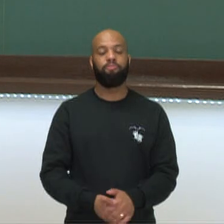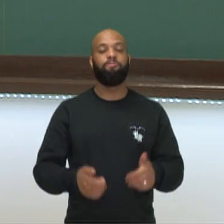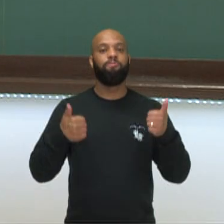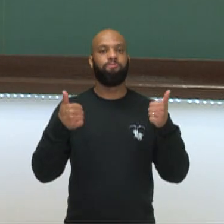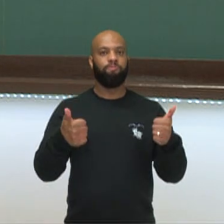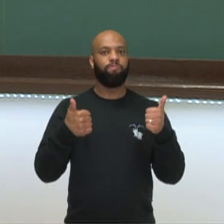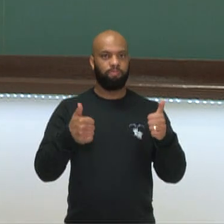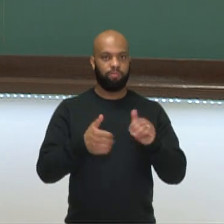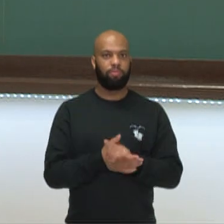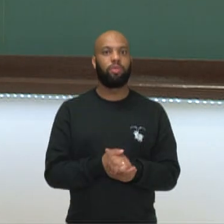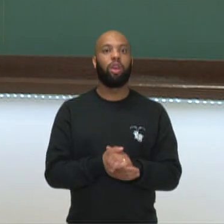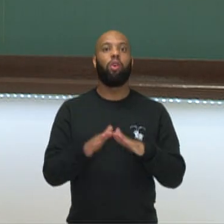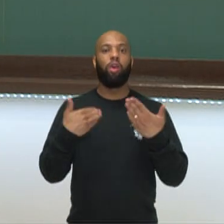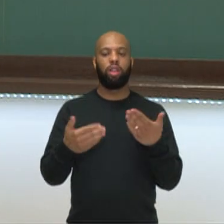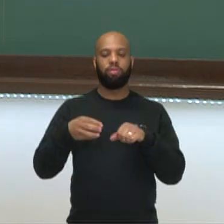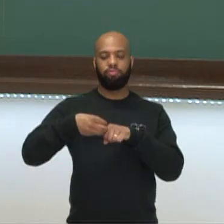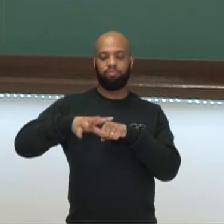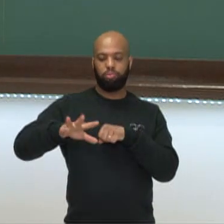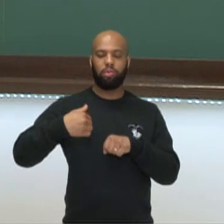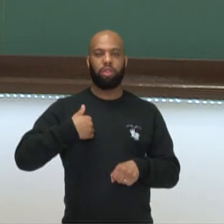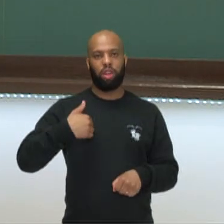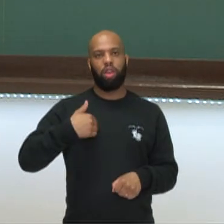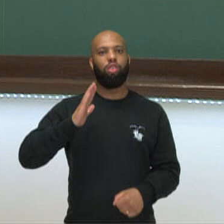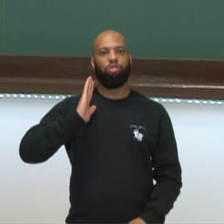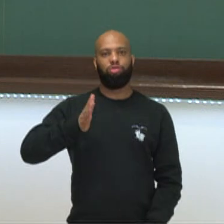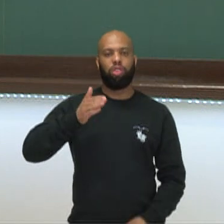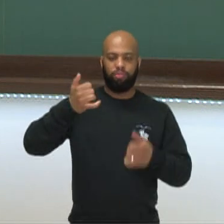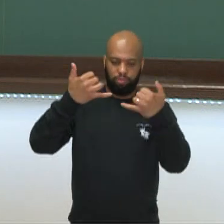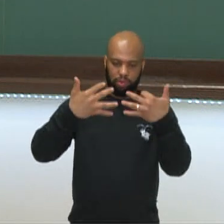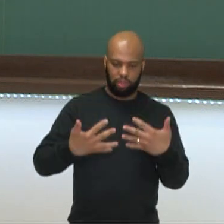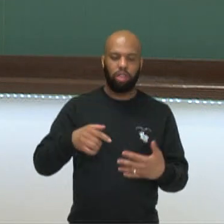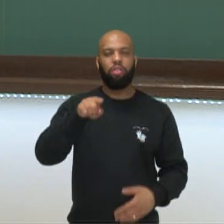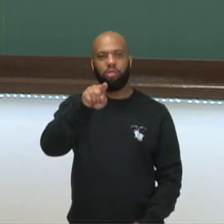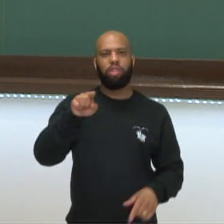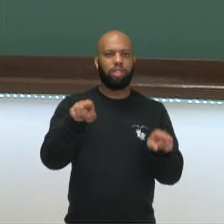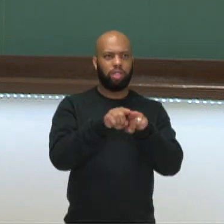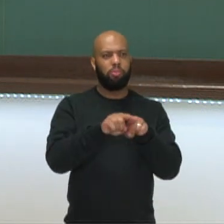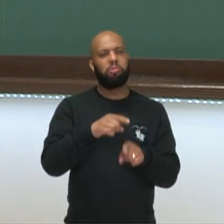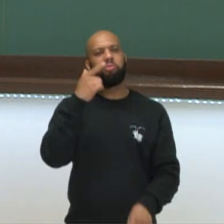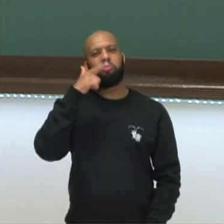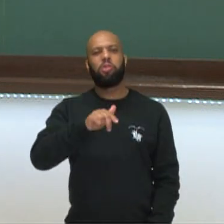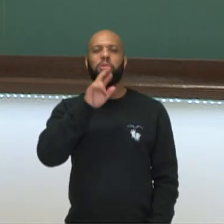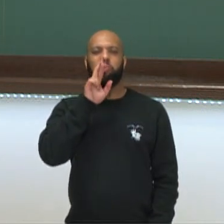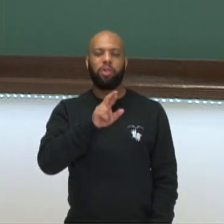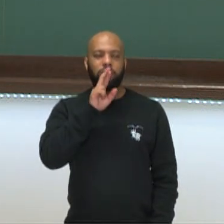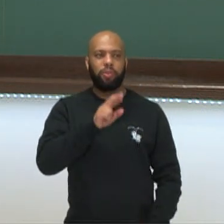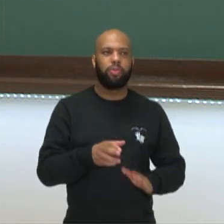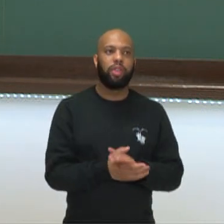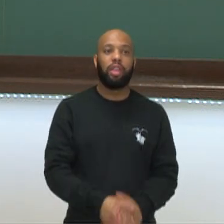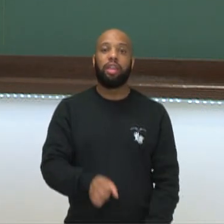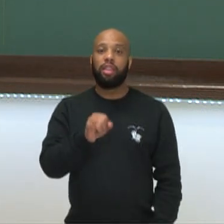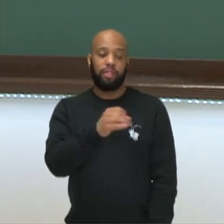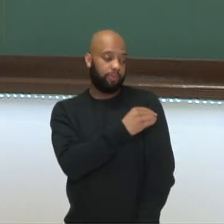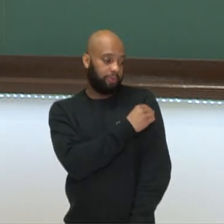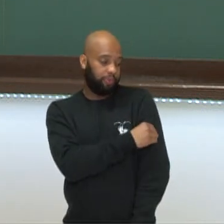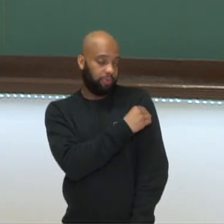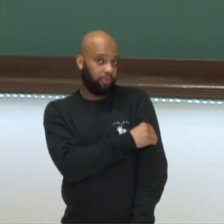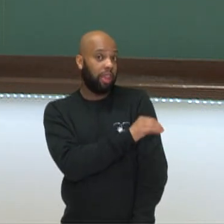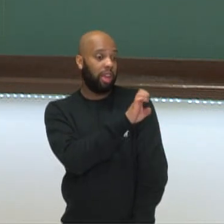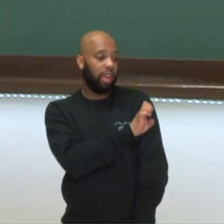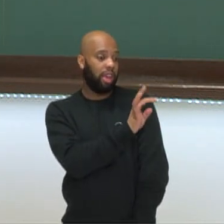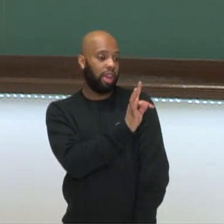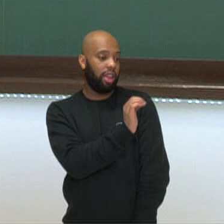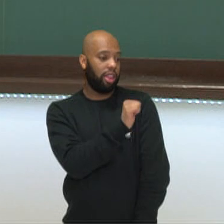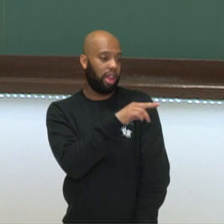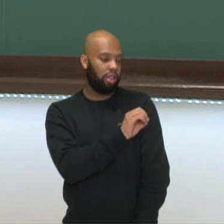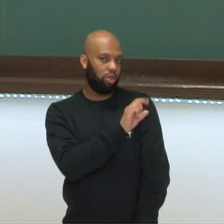Muito bem, com a dica que eu te dei, certamente você caminhou bem. Observe, se o etanol tem um preço